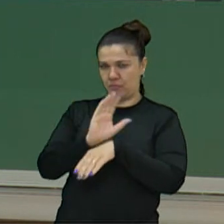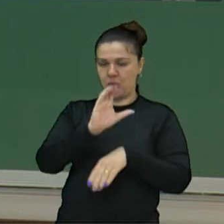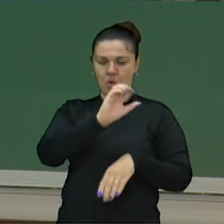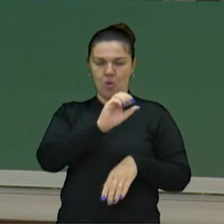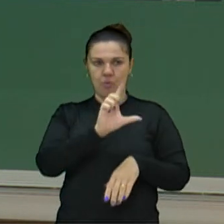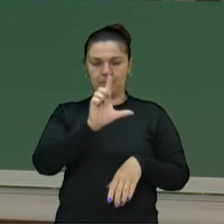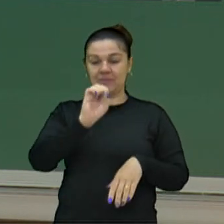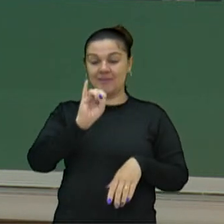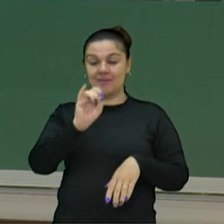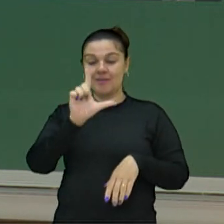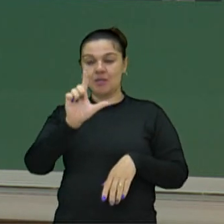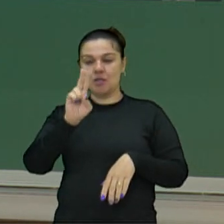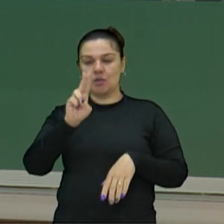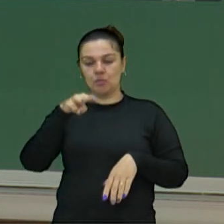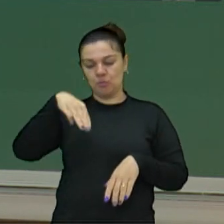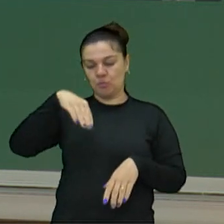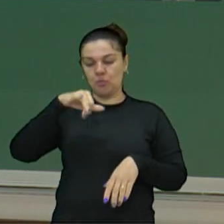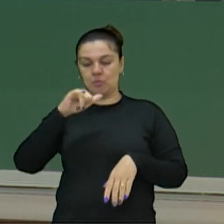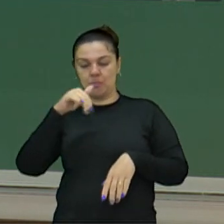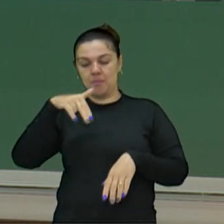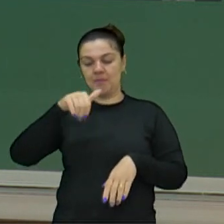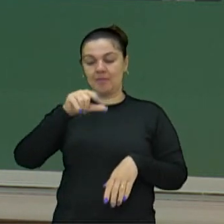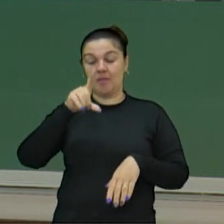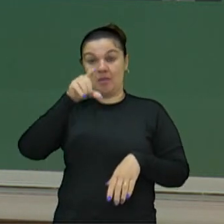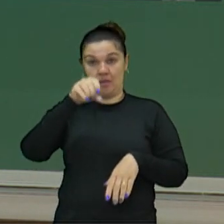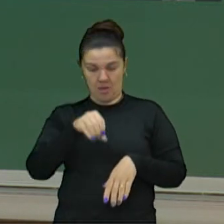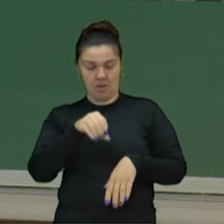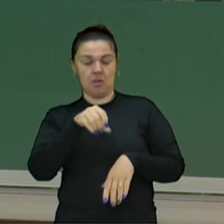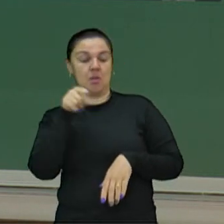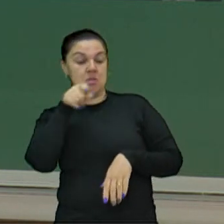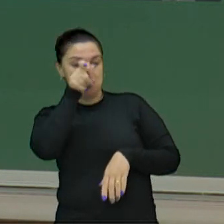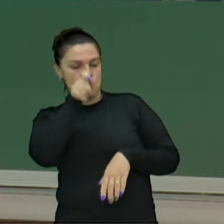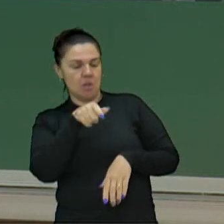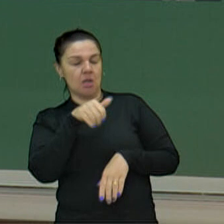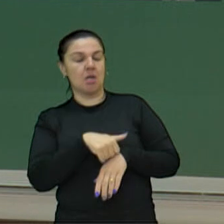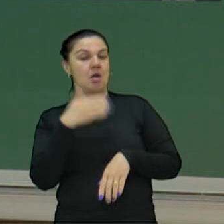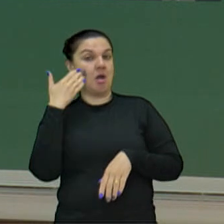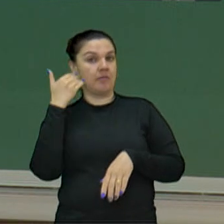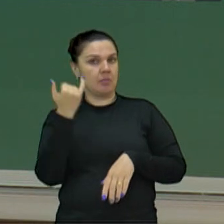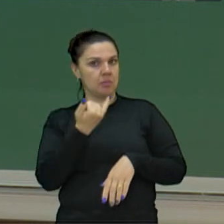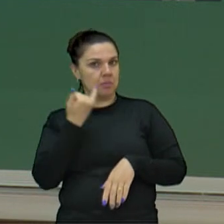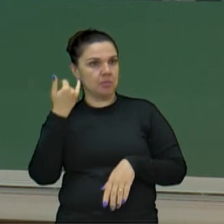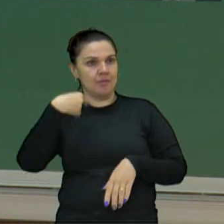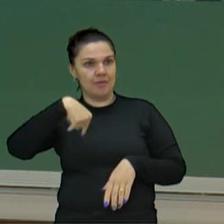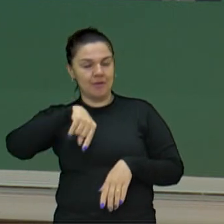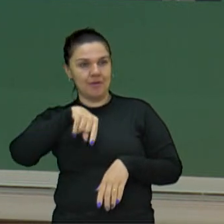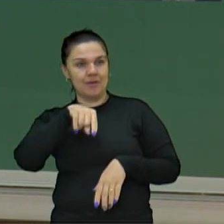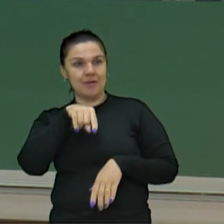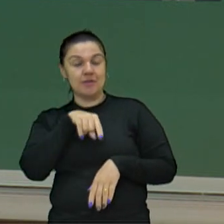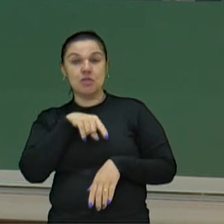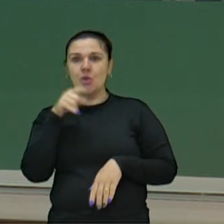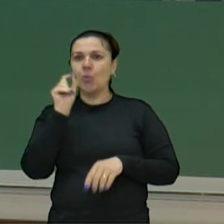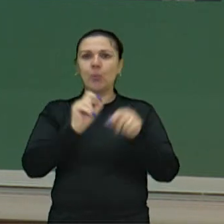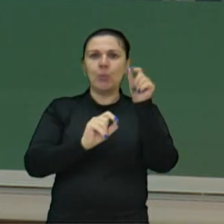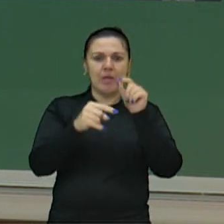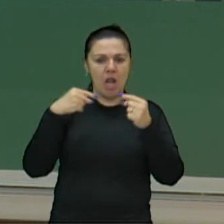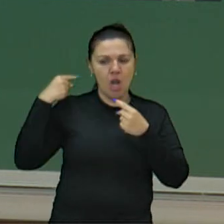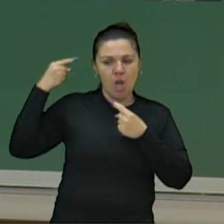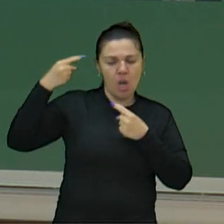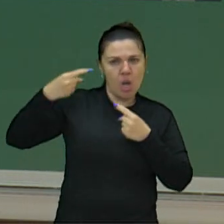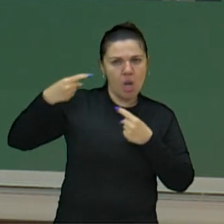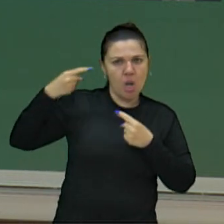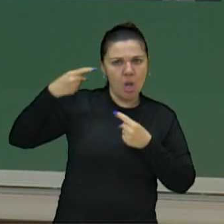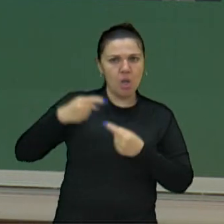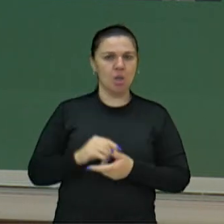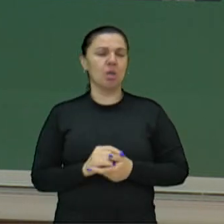o Jack. Ele é um personagem muito importante que lembra a gente da ideia do louco. Mas o que é a loucura?